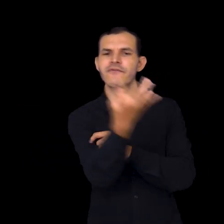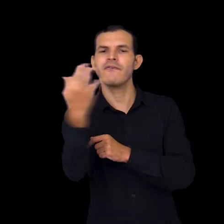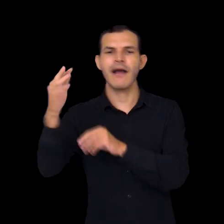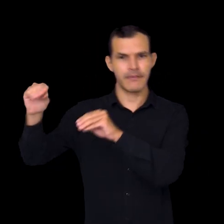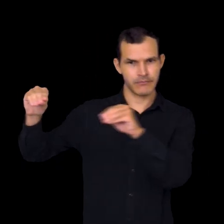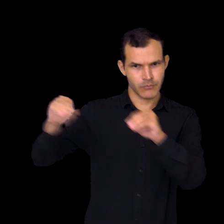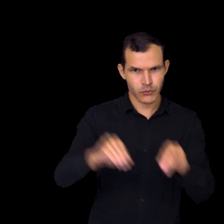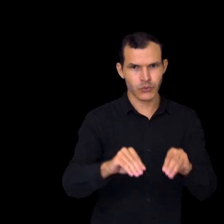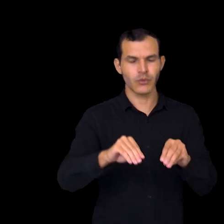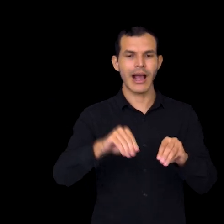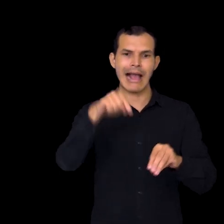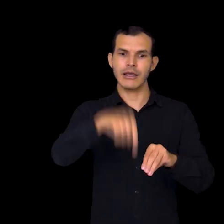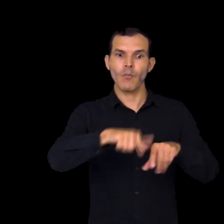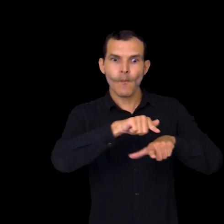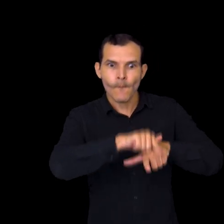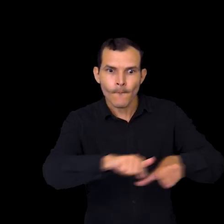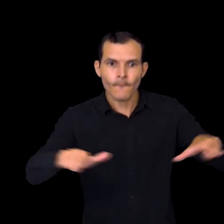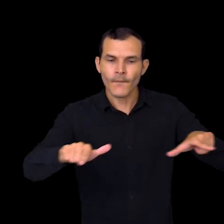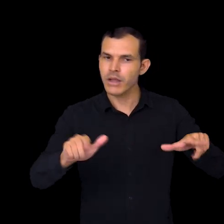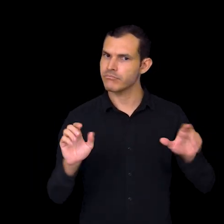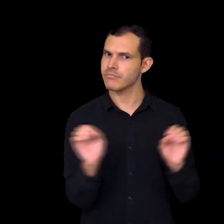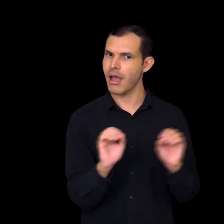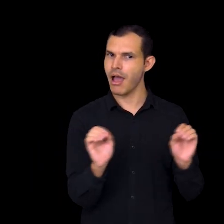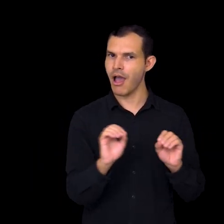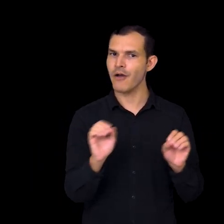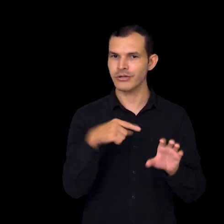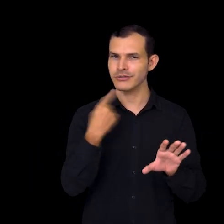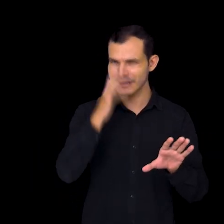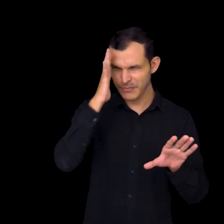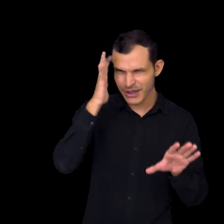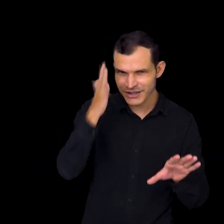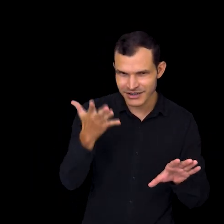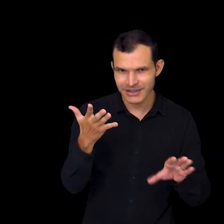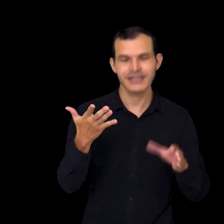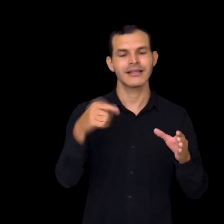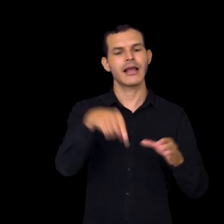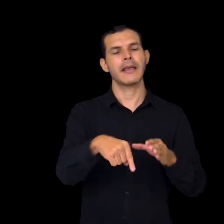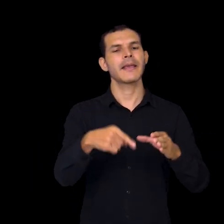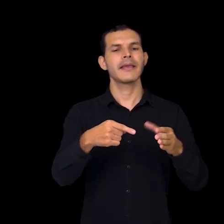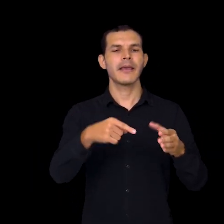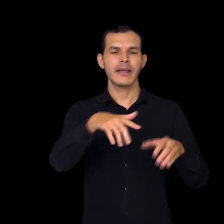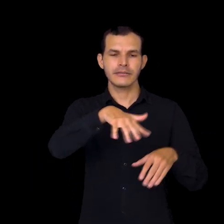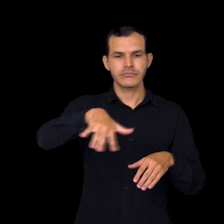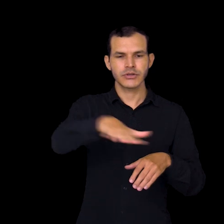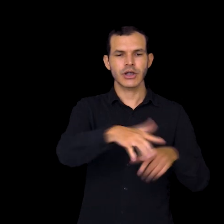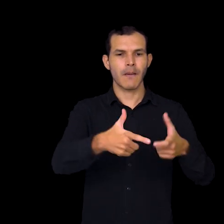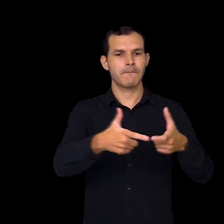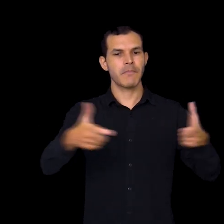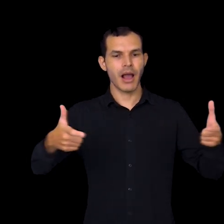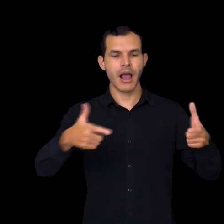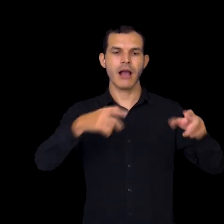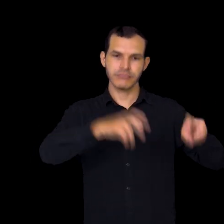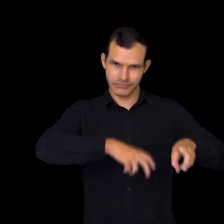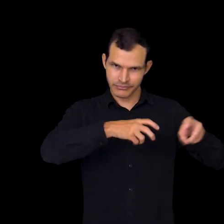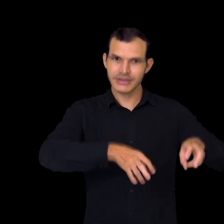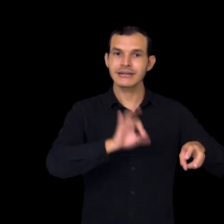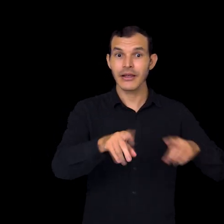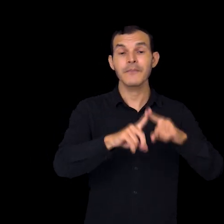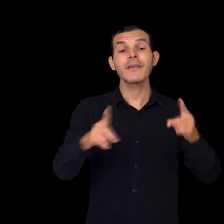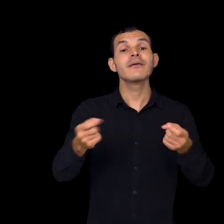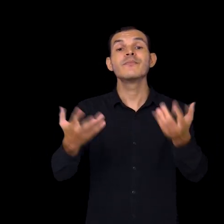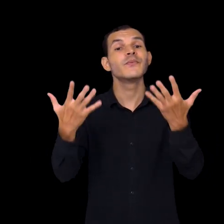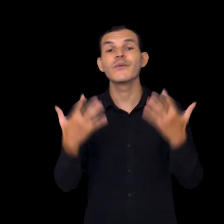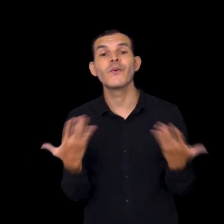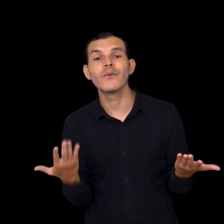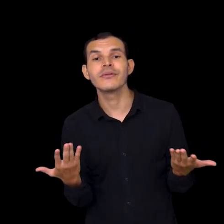Mas aqui não era tão vazio quanto a gente imagina, né? Era uma região predominantemente agrária. Me conta, eu